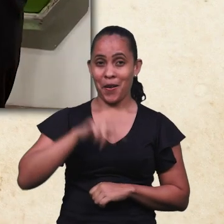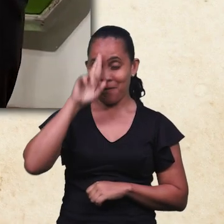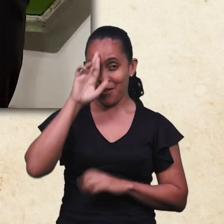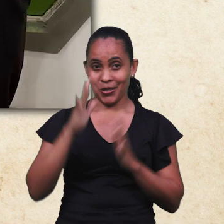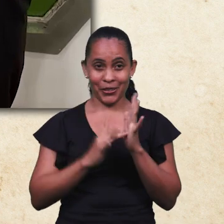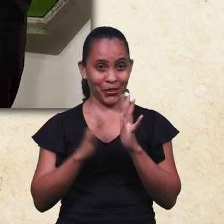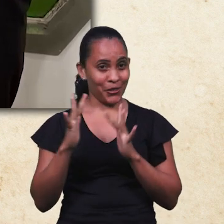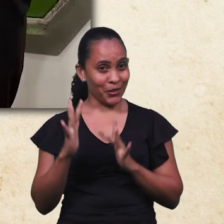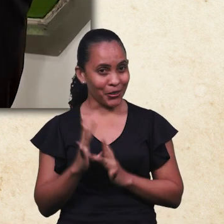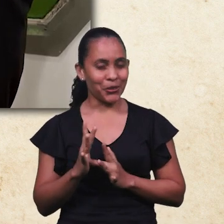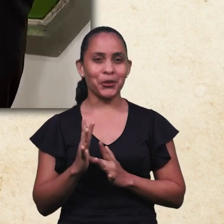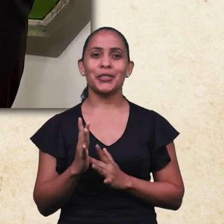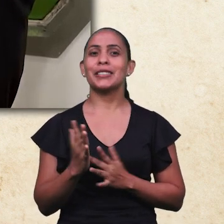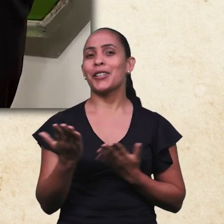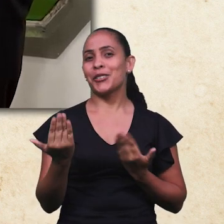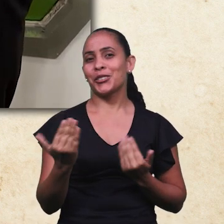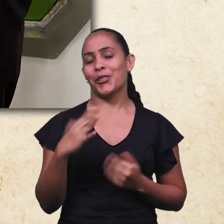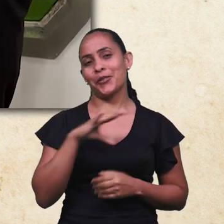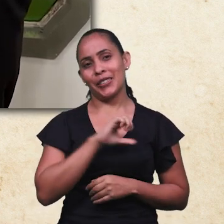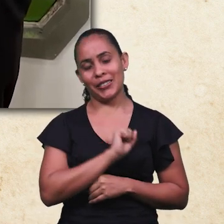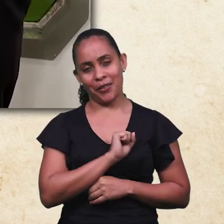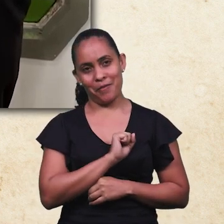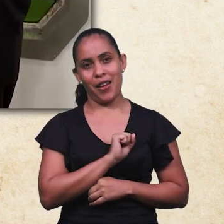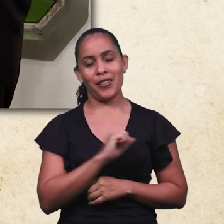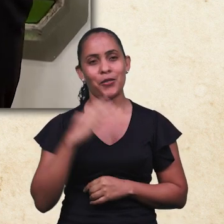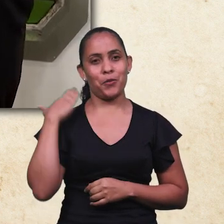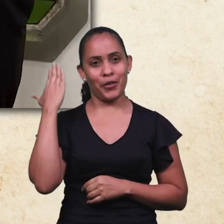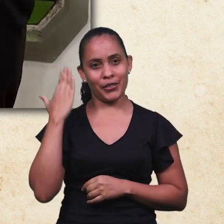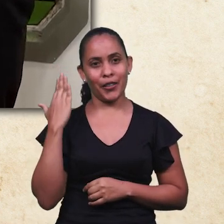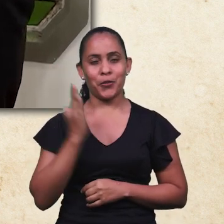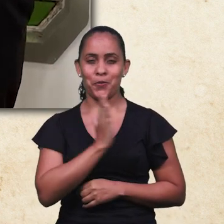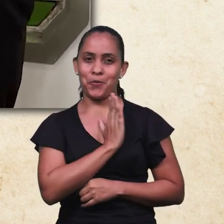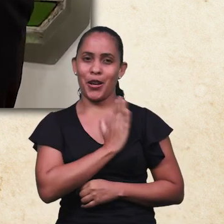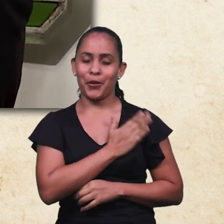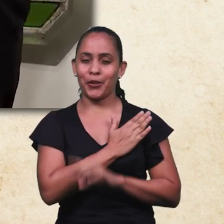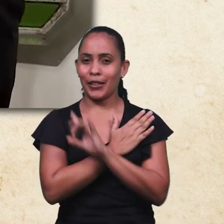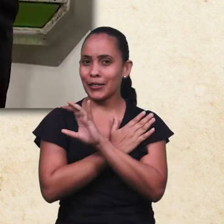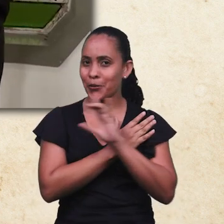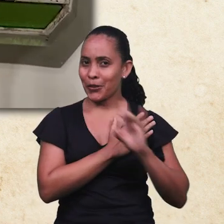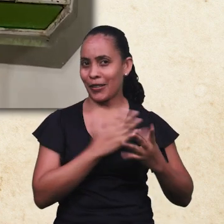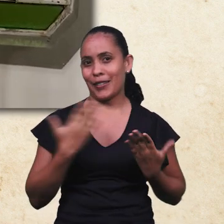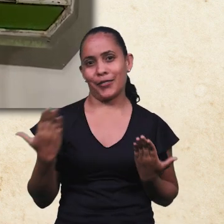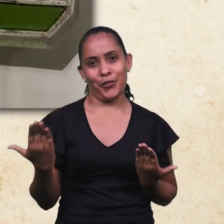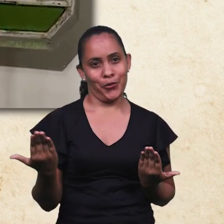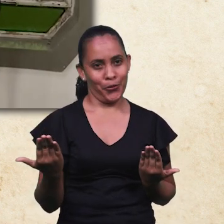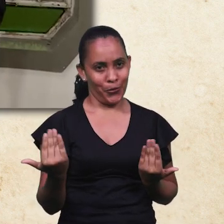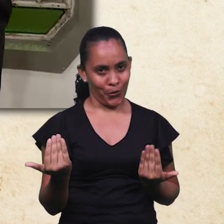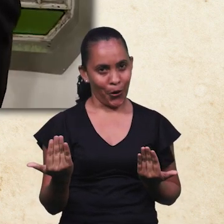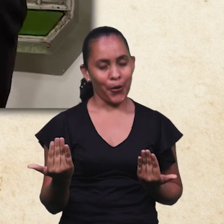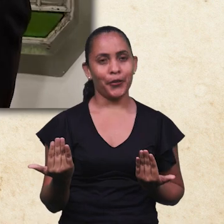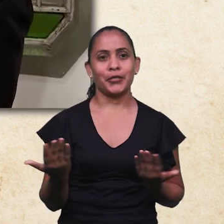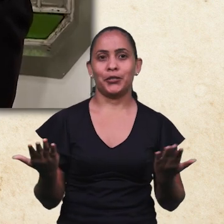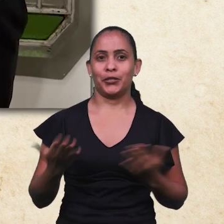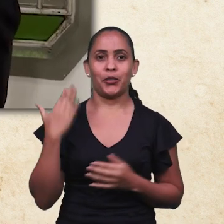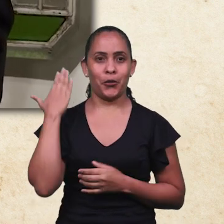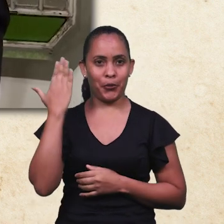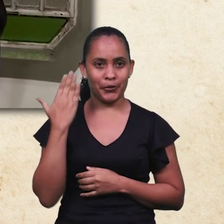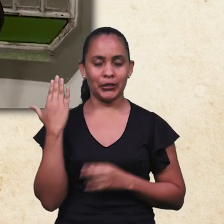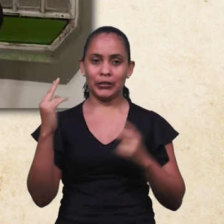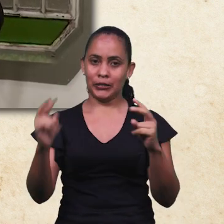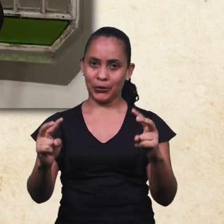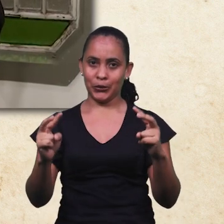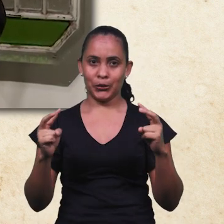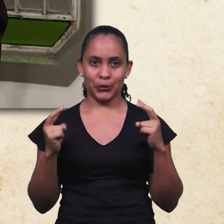A paz do Senhor Jesus, meus jovens amados, uma palavra para o coração de cada jovem que estará nos ouvindo,